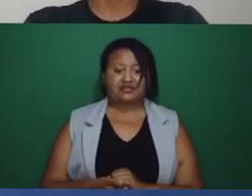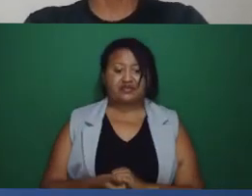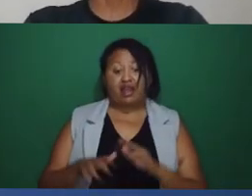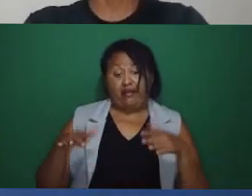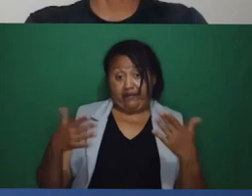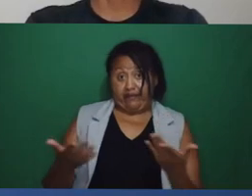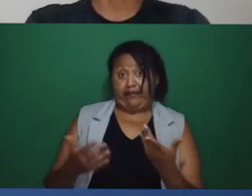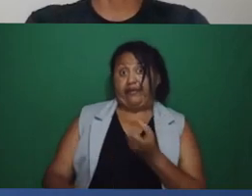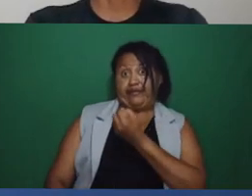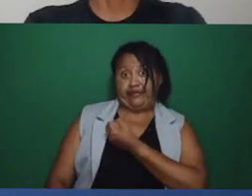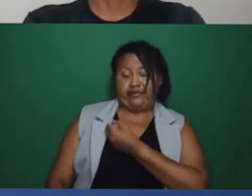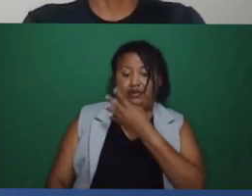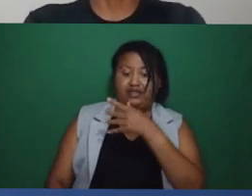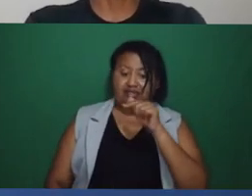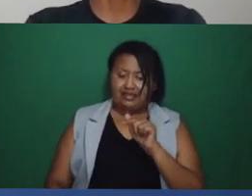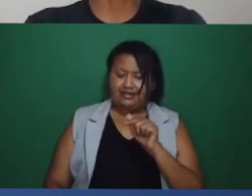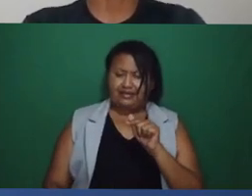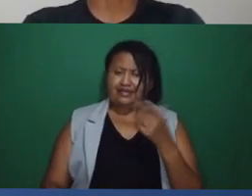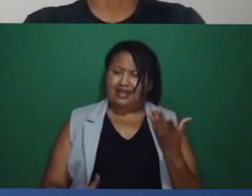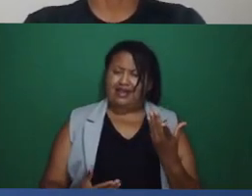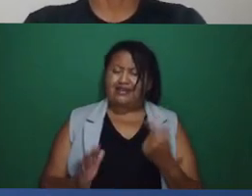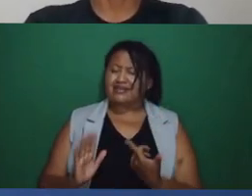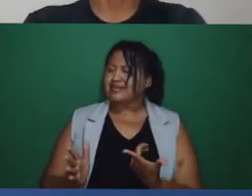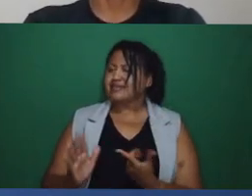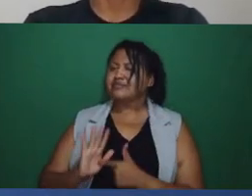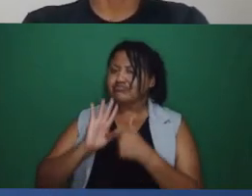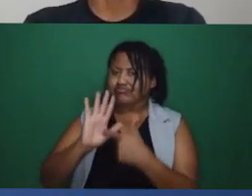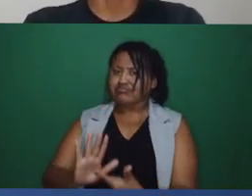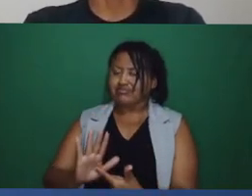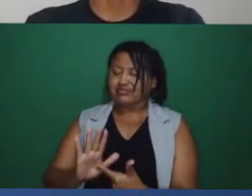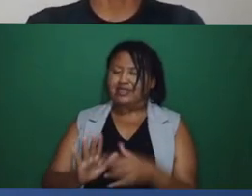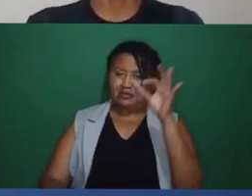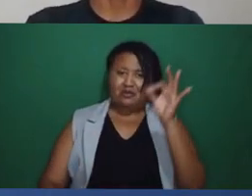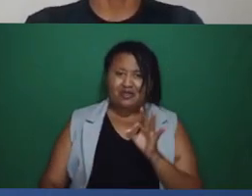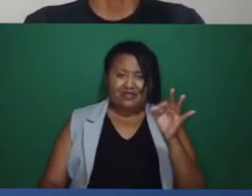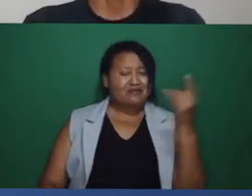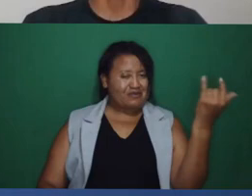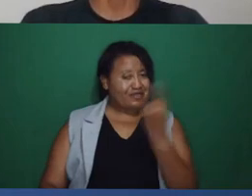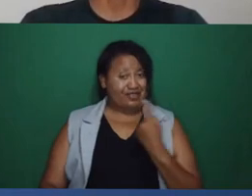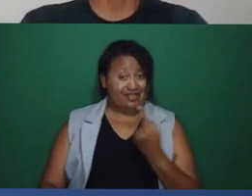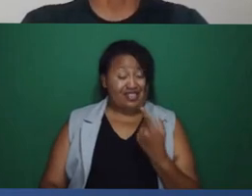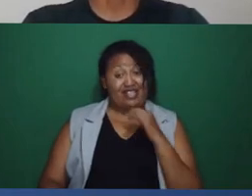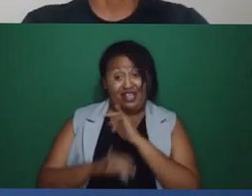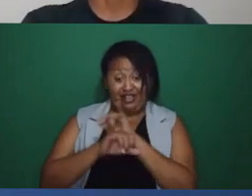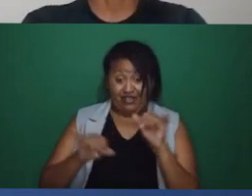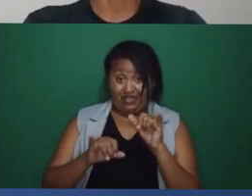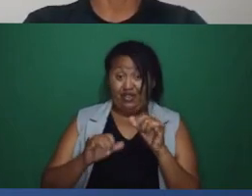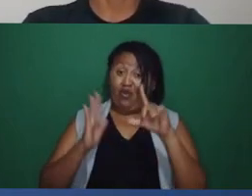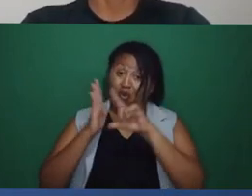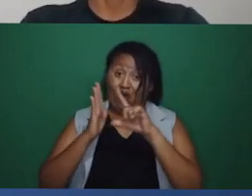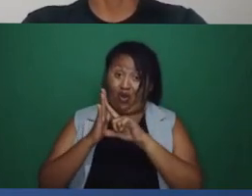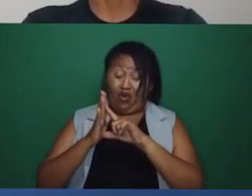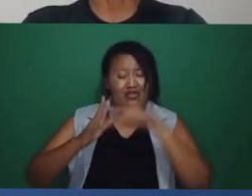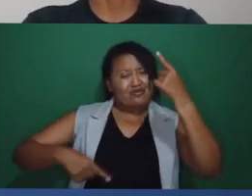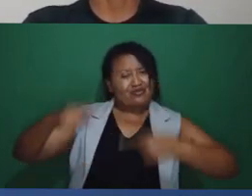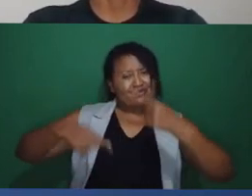o item 47 da prova ele traz um pouquinho de porcentagem para gente e ele disse o seguinte em uma loja de eletrodomésticos